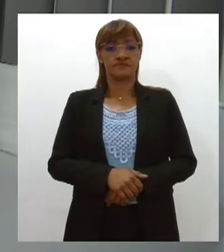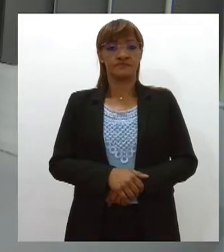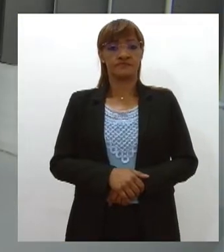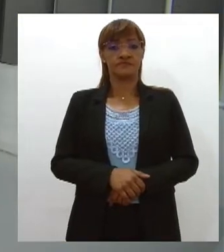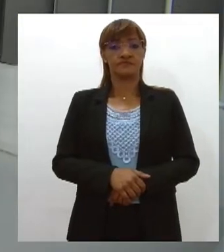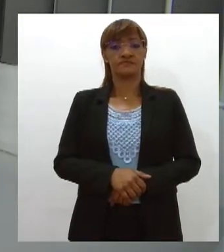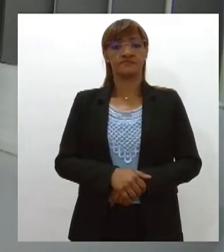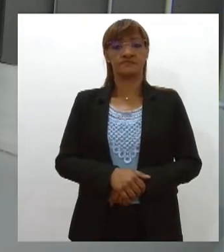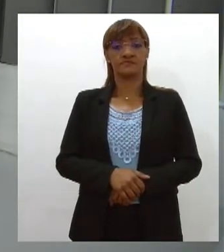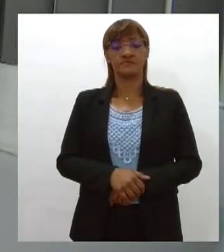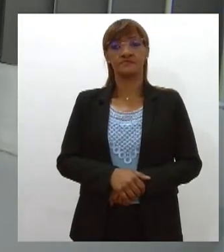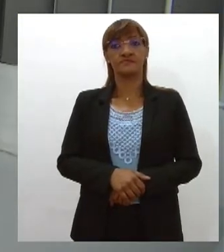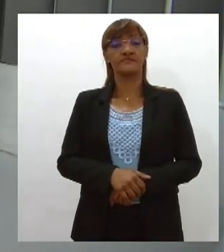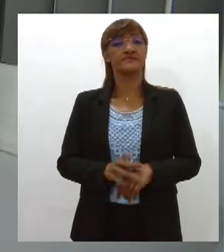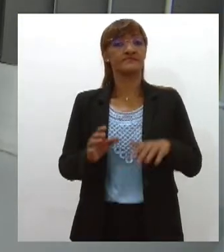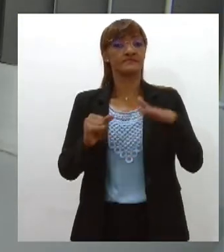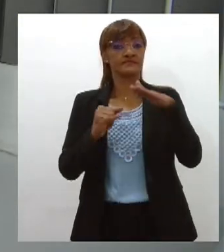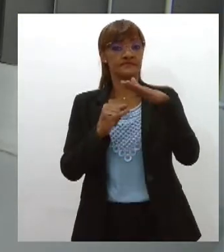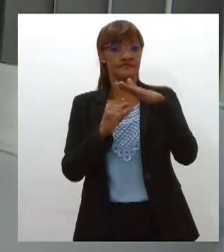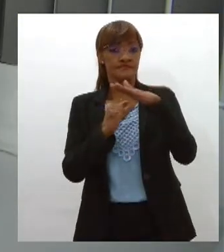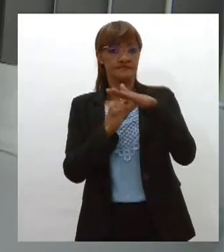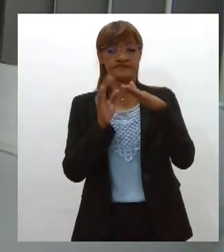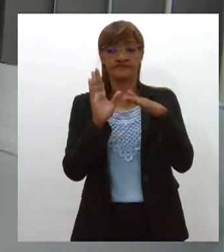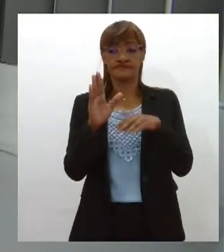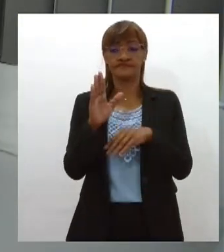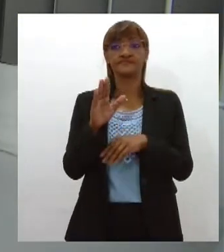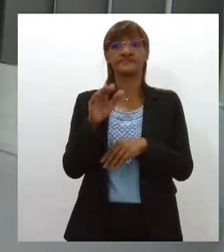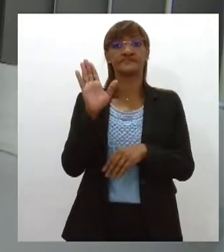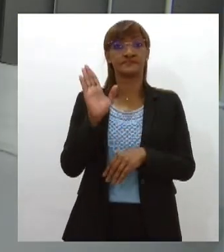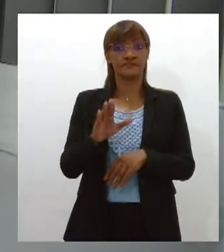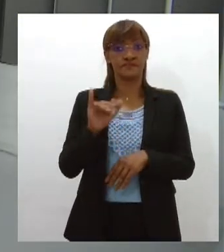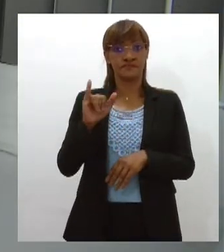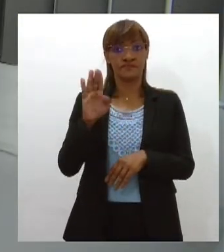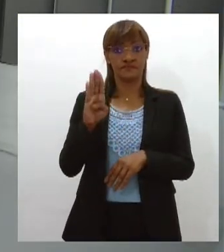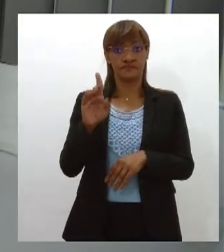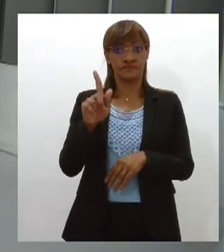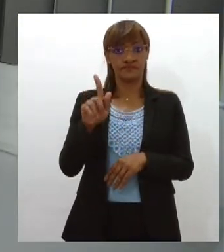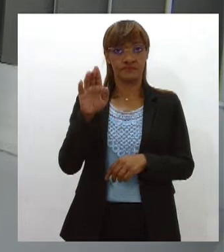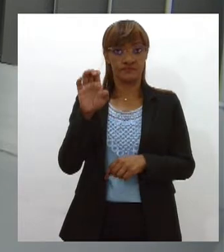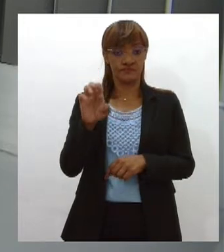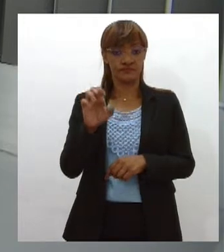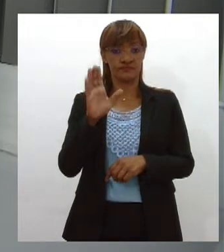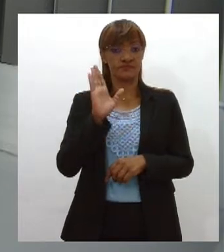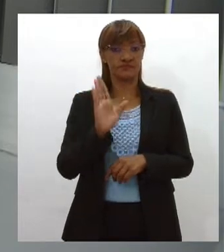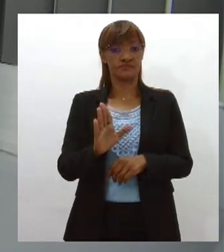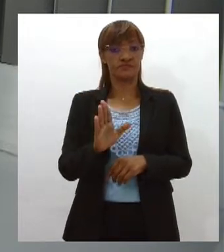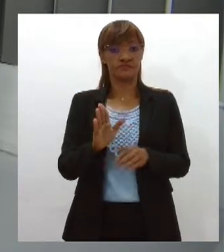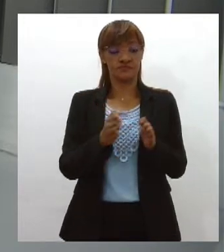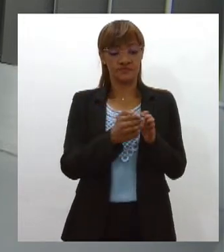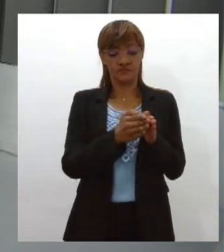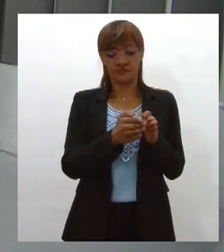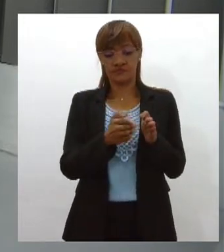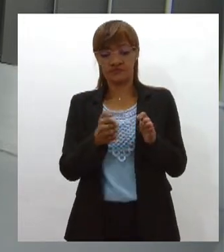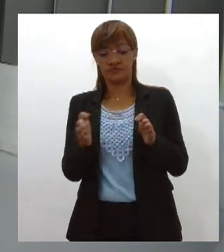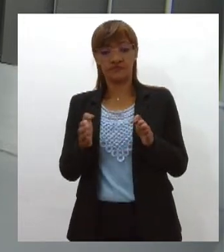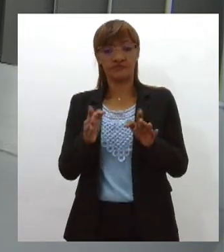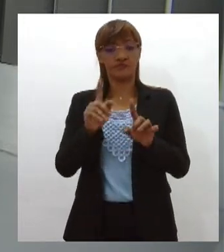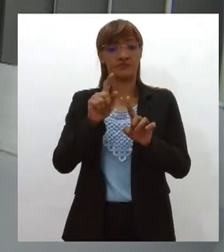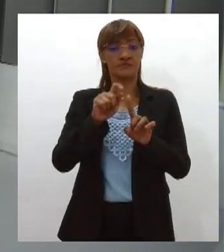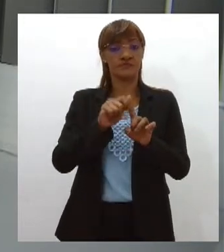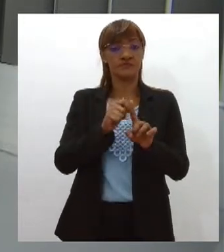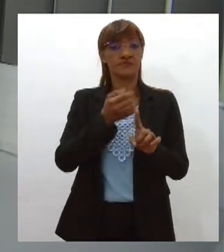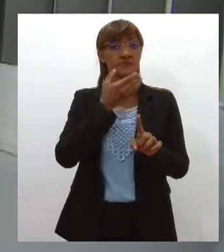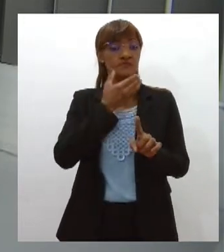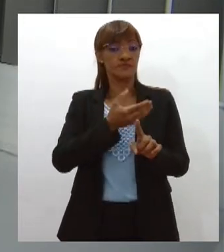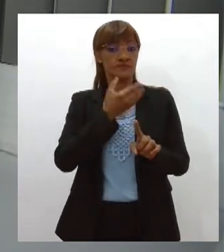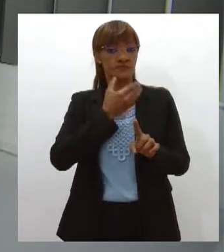O Instituto Brasileiro de Geografia e Estatística, o IBGE, decidiu prorrogar até o início de dezembro o prazo para a coleta